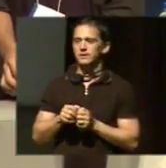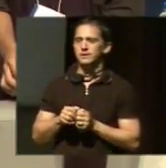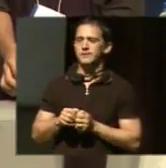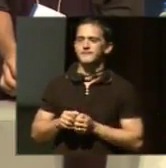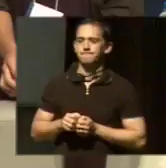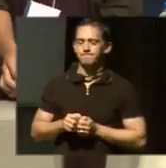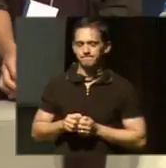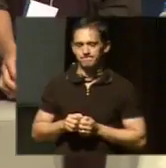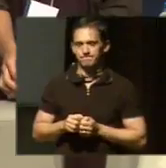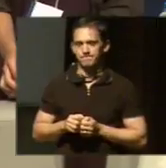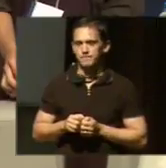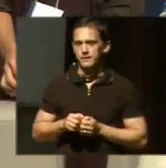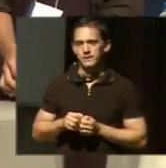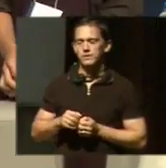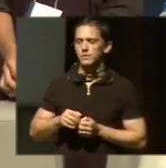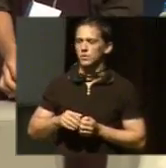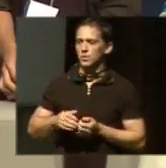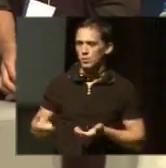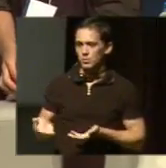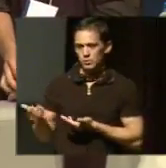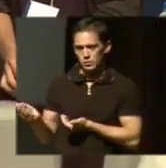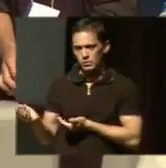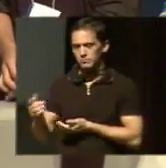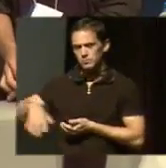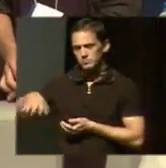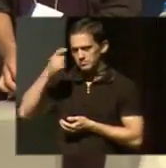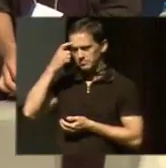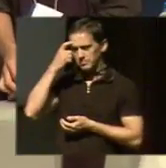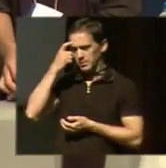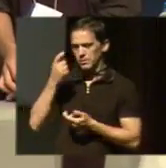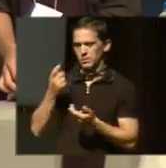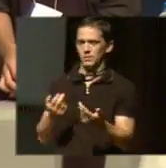Gates, desculpa. Tem esse mesmo pensamento que o Bill Gates.